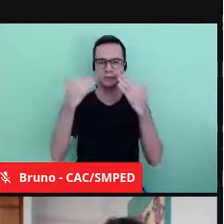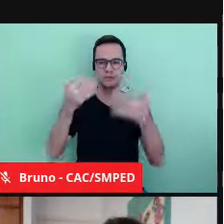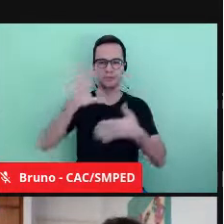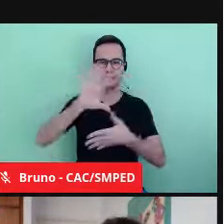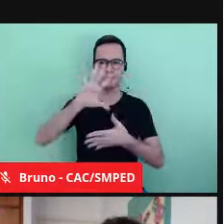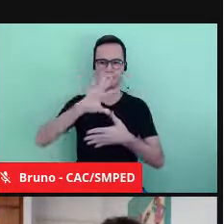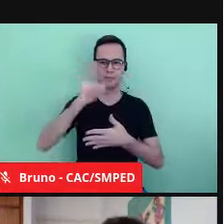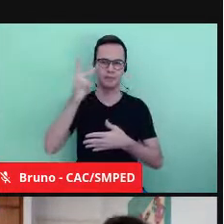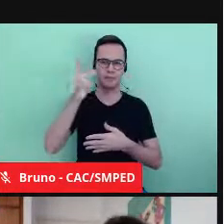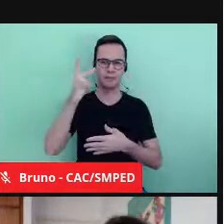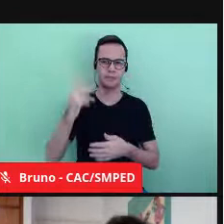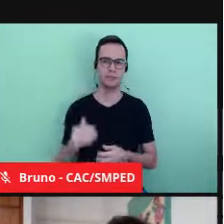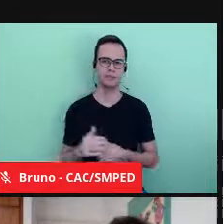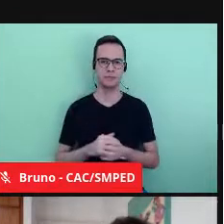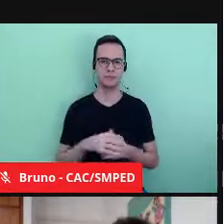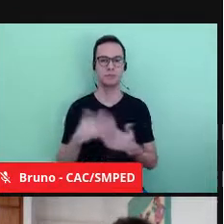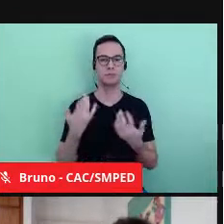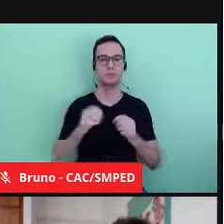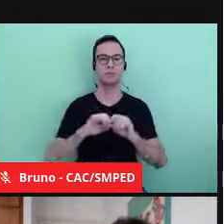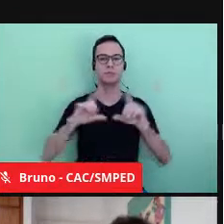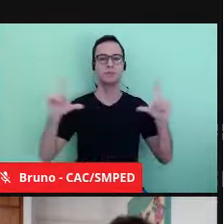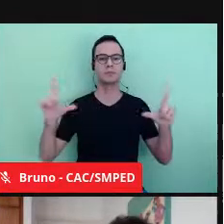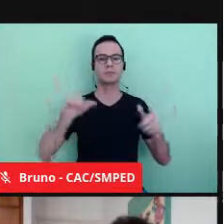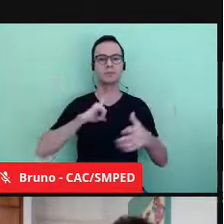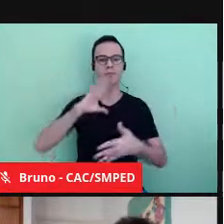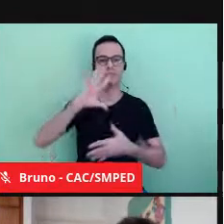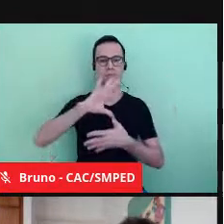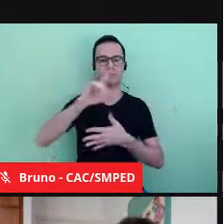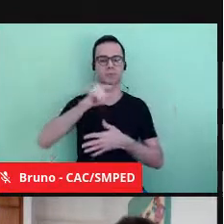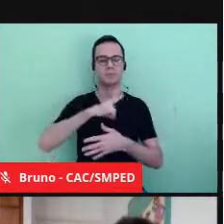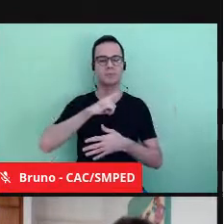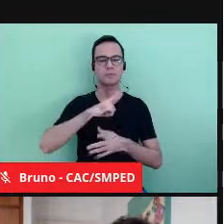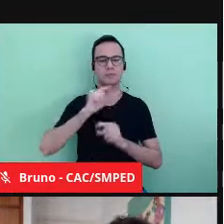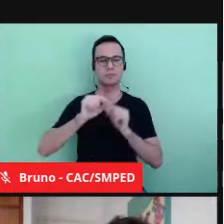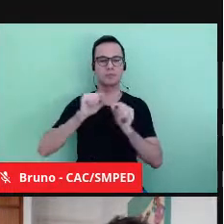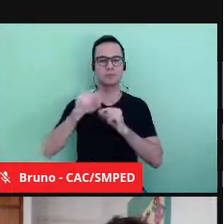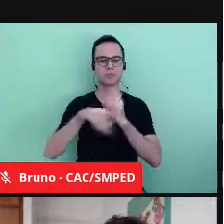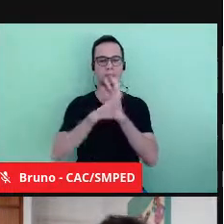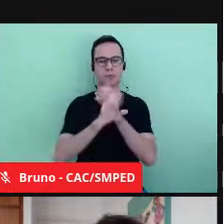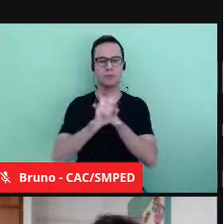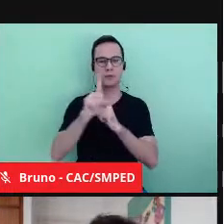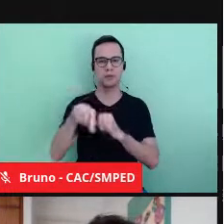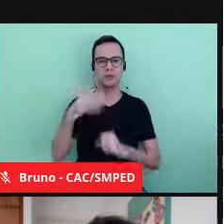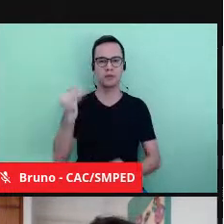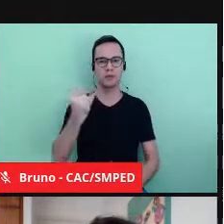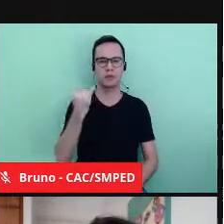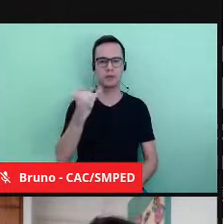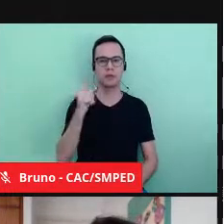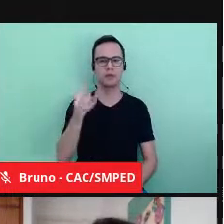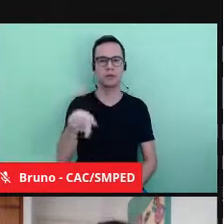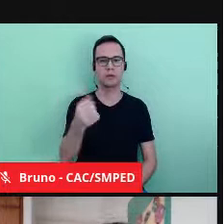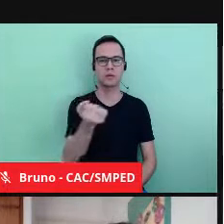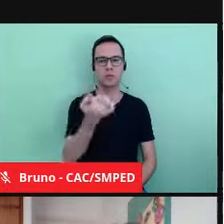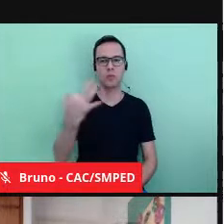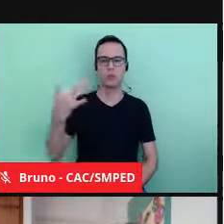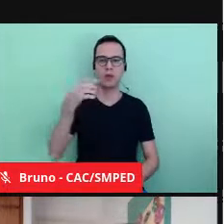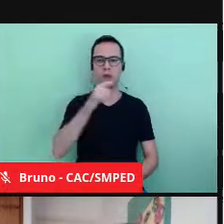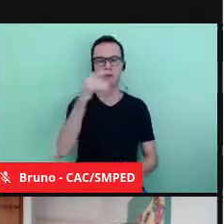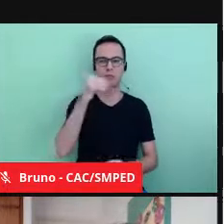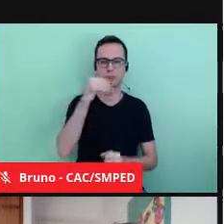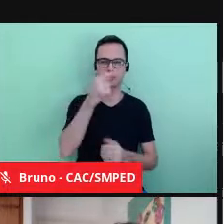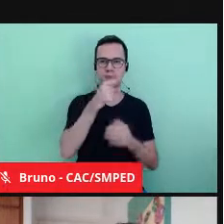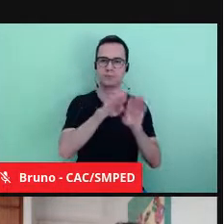né? E aí, nesse mapa, está sobreposto um indicador muito importante, que é o Índice Paulista de Vulnerabilidade